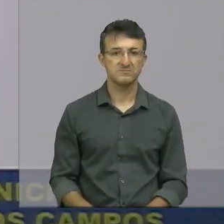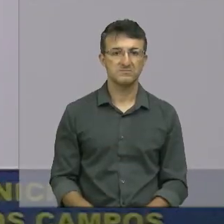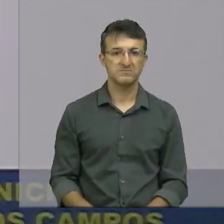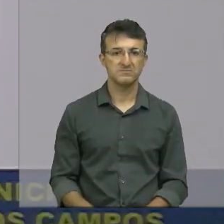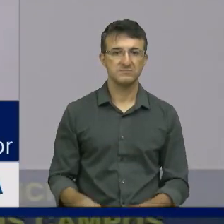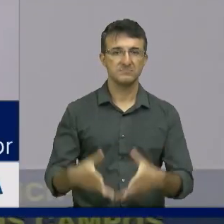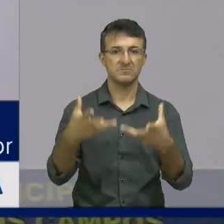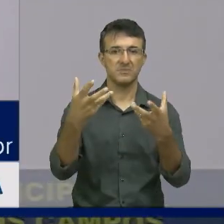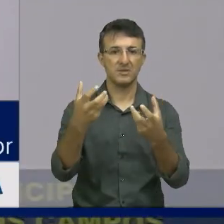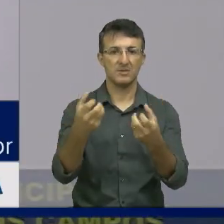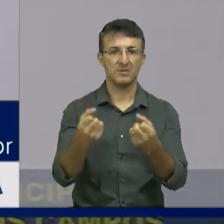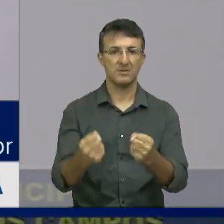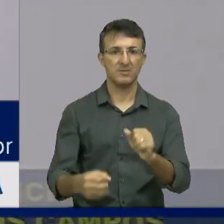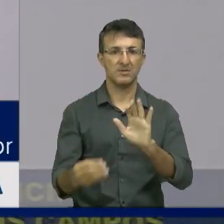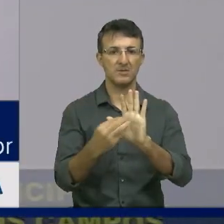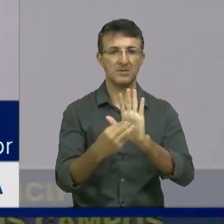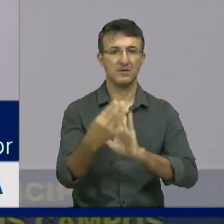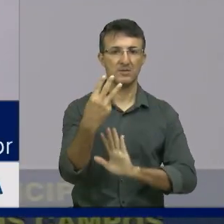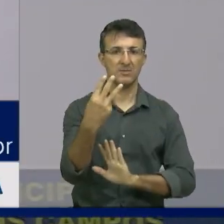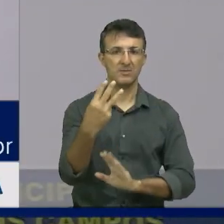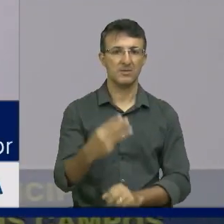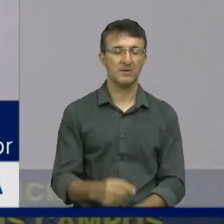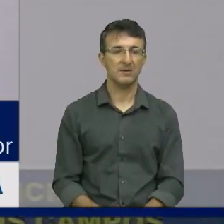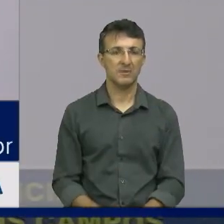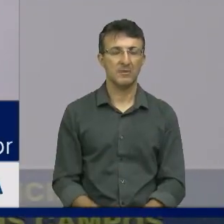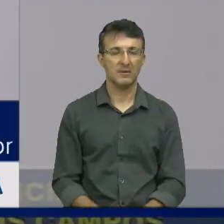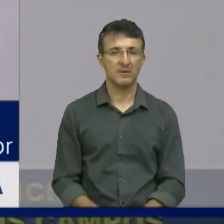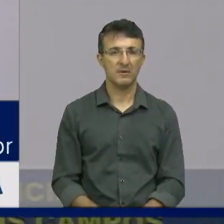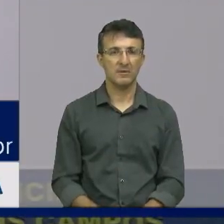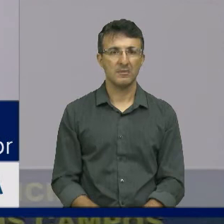aprovada por unanimidade.